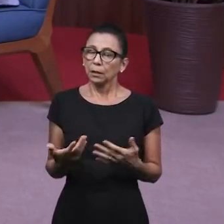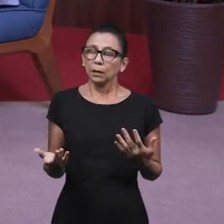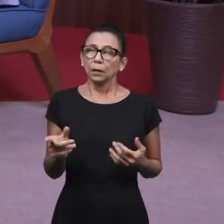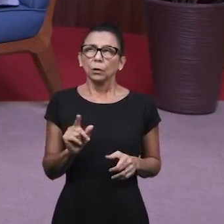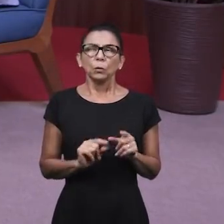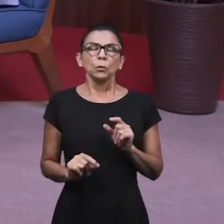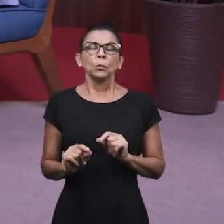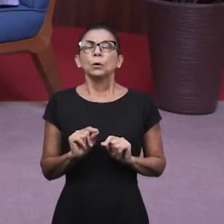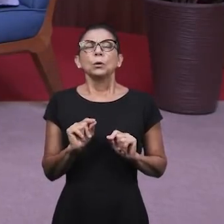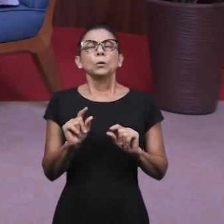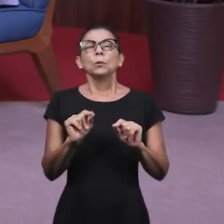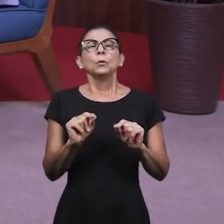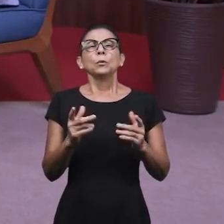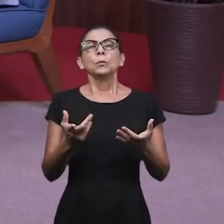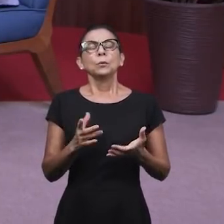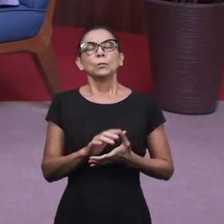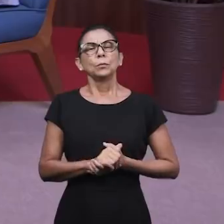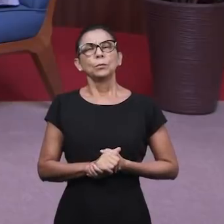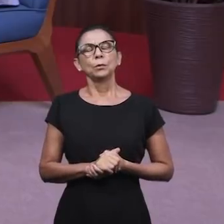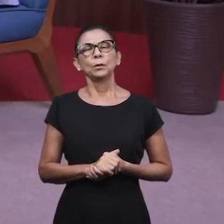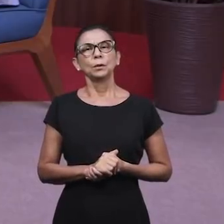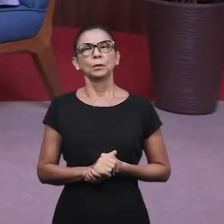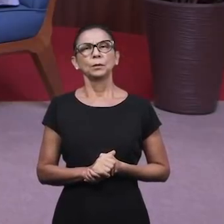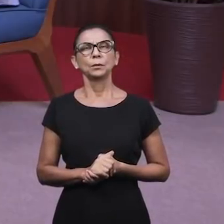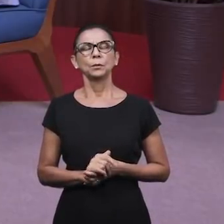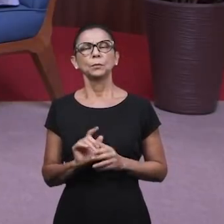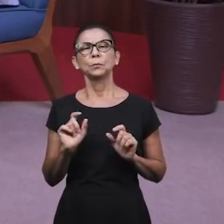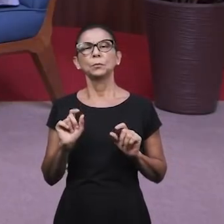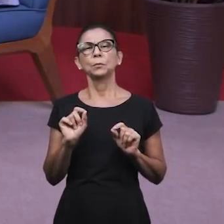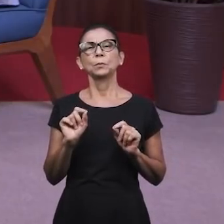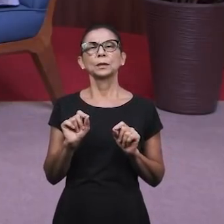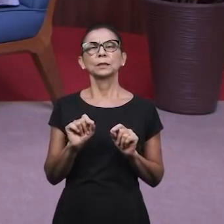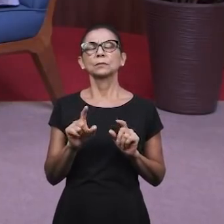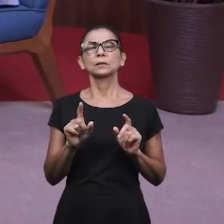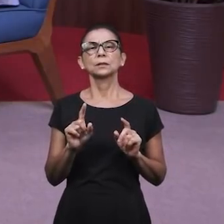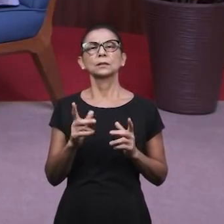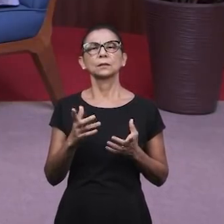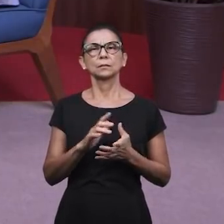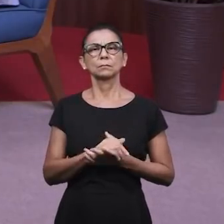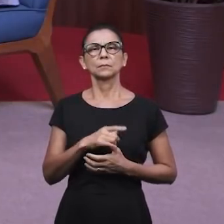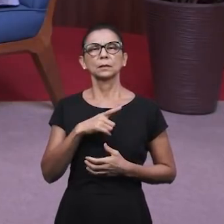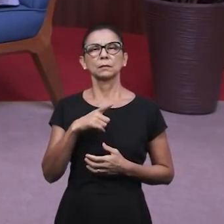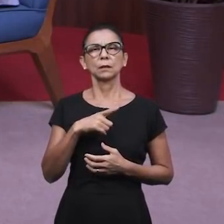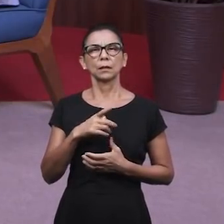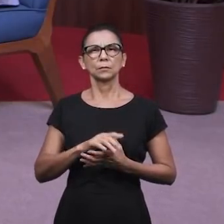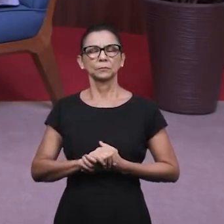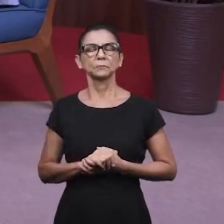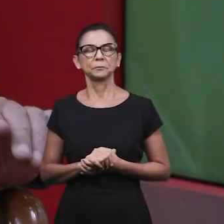O que mais você pode trazer para nós nesse sentido, desse entendimento? Bem,